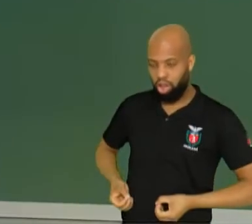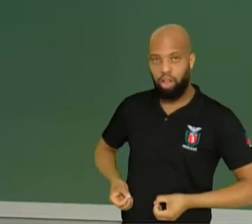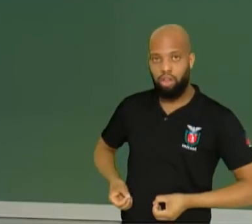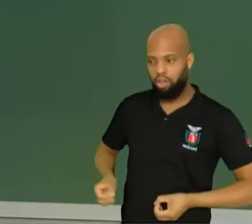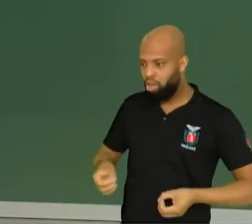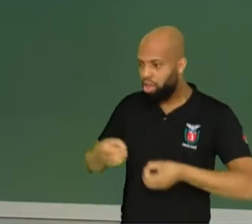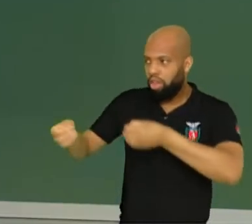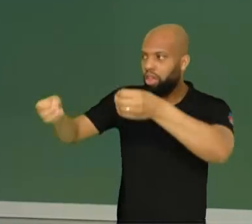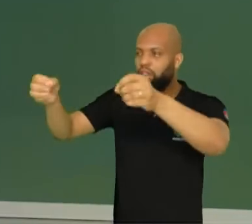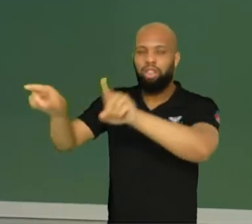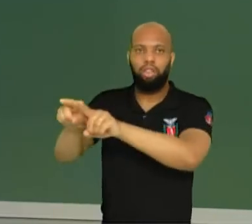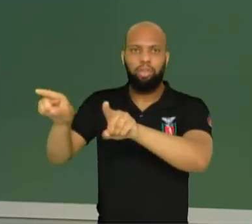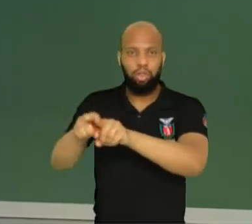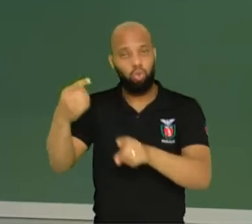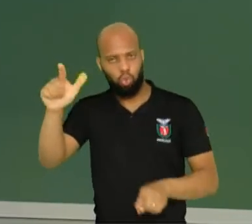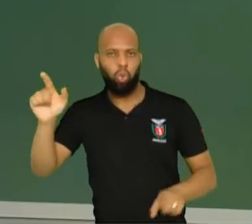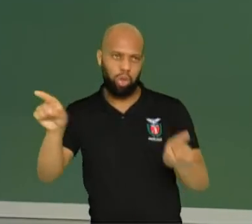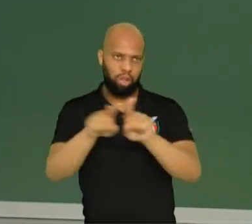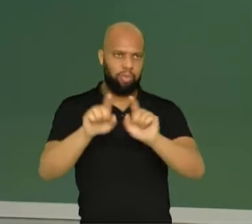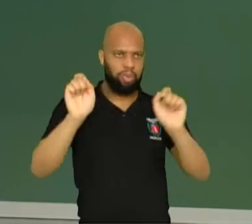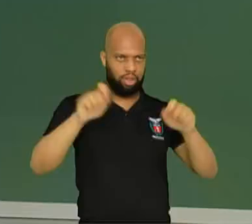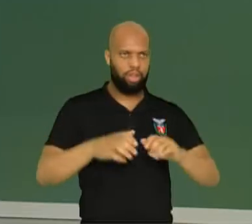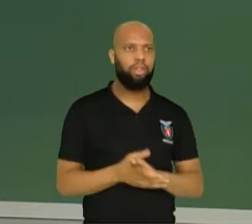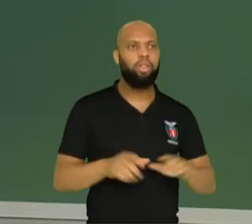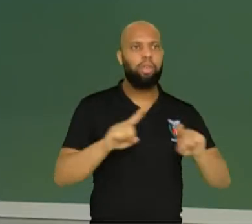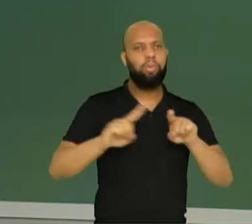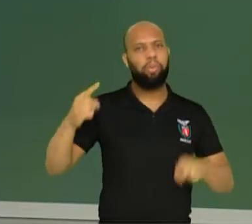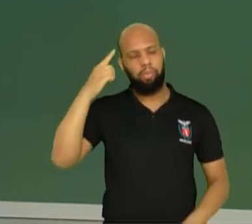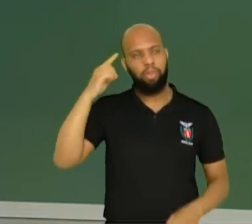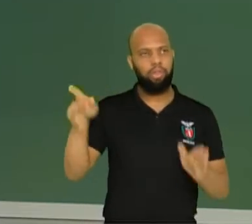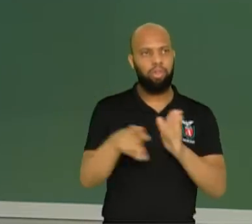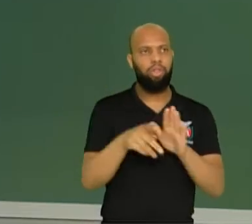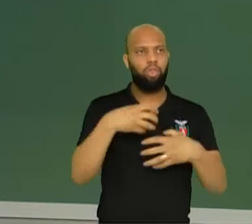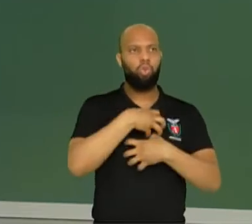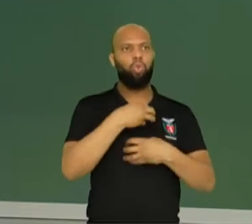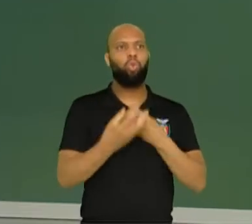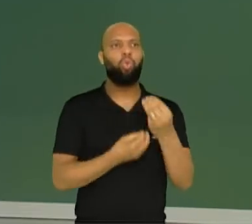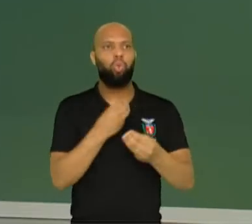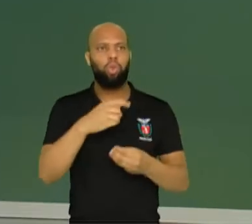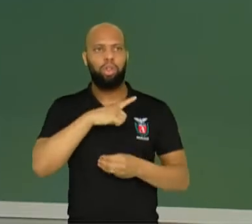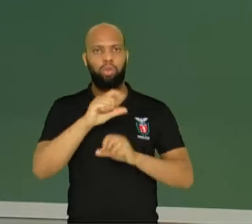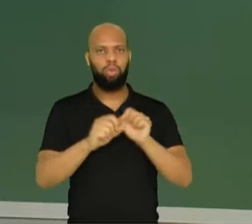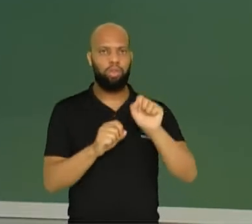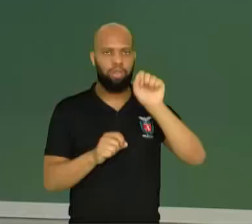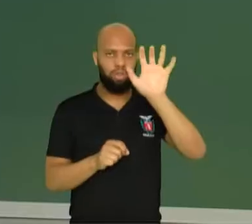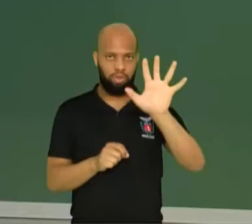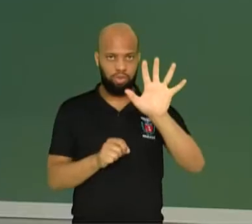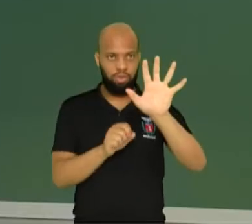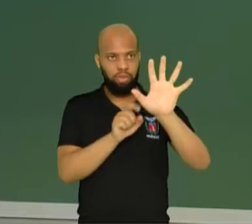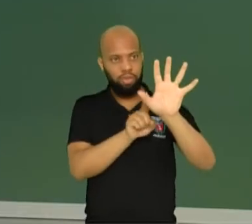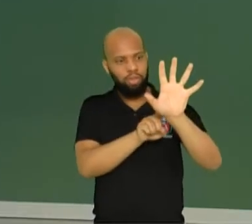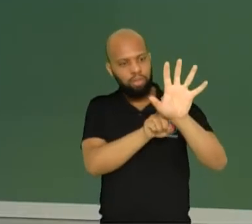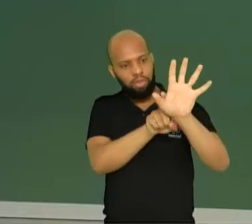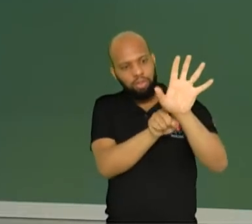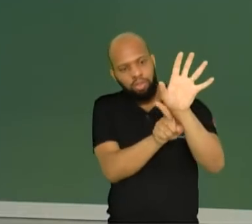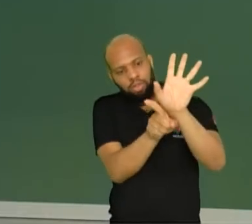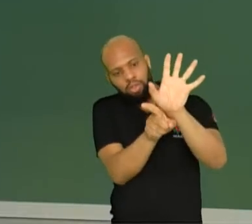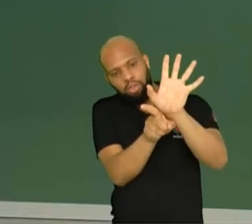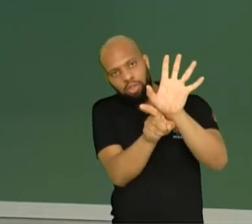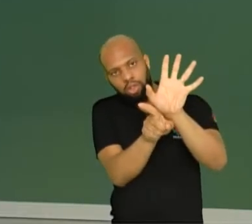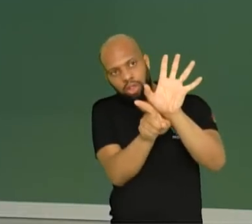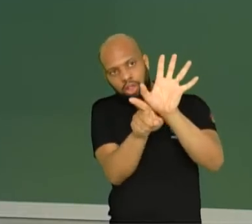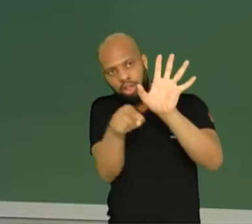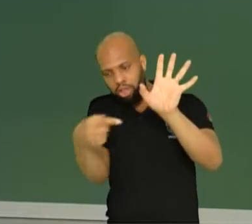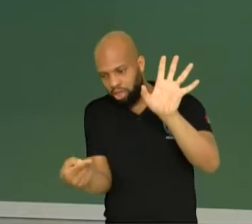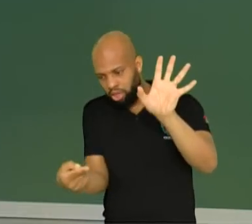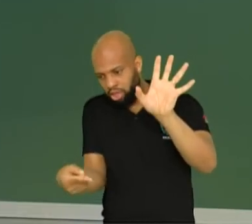outros, acontece também. Quando a gente pensa aqui no brotinho, ele vai emitir o broto embaixo e ele vai cair, e aí quando